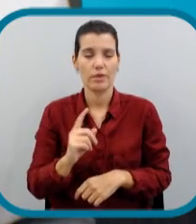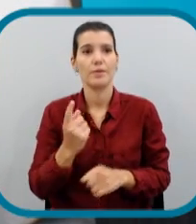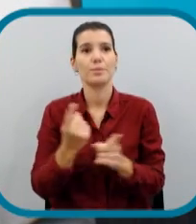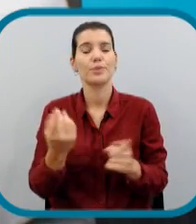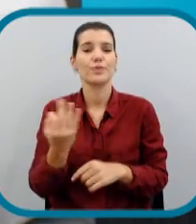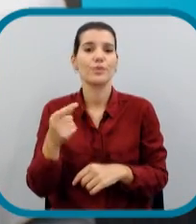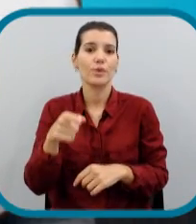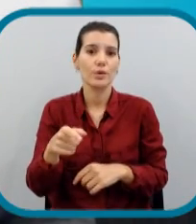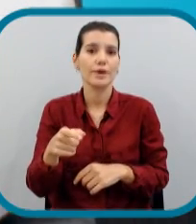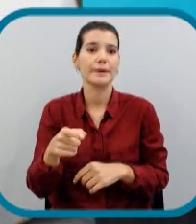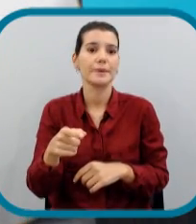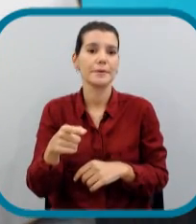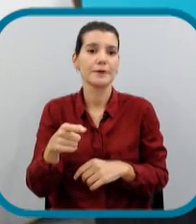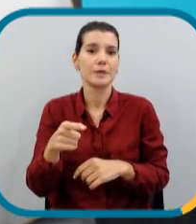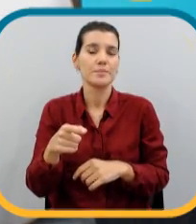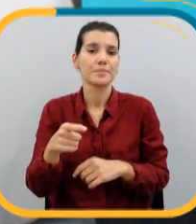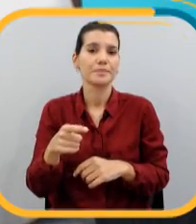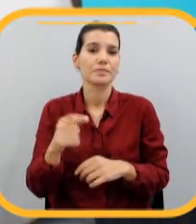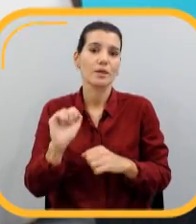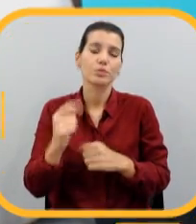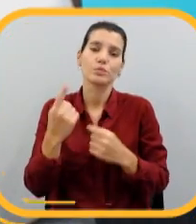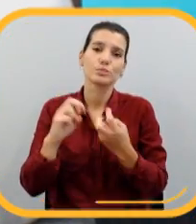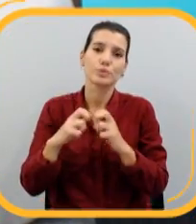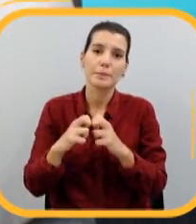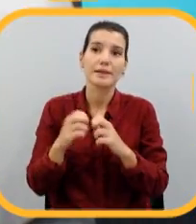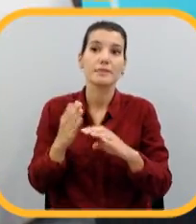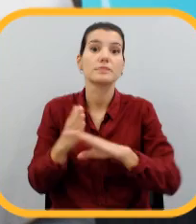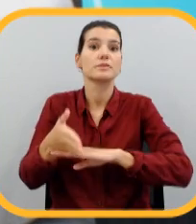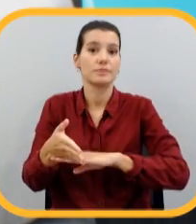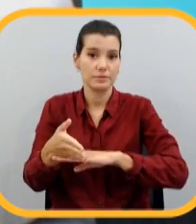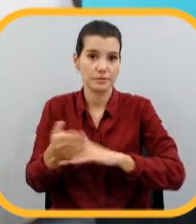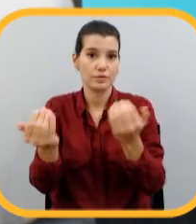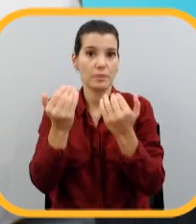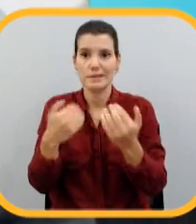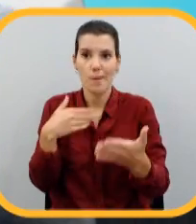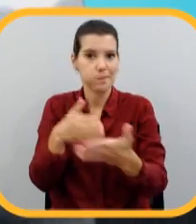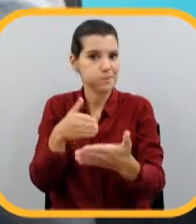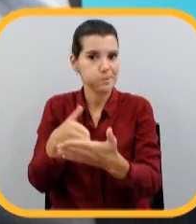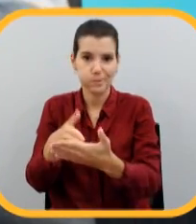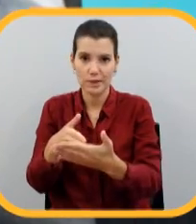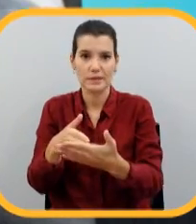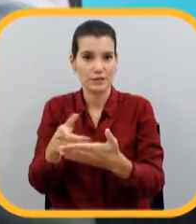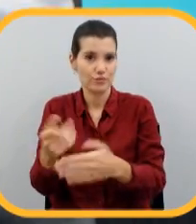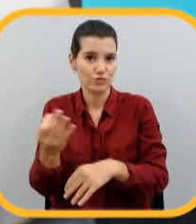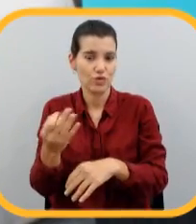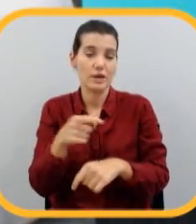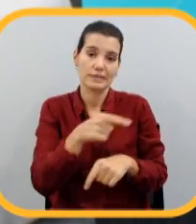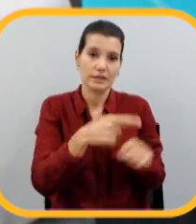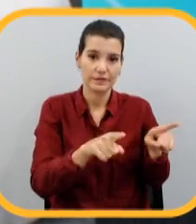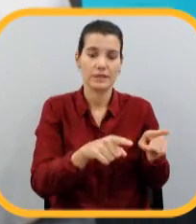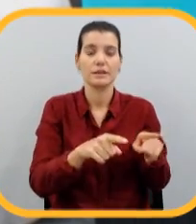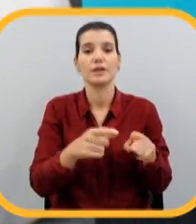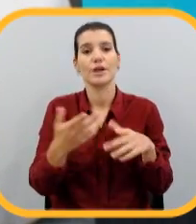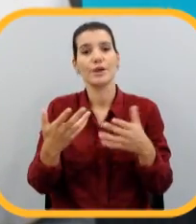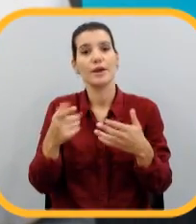Lusa, que foi mencionado no clipe, que é um problema de acesso à informação,